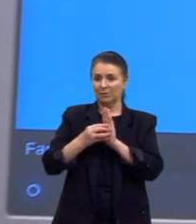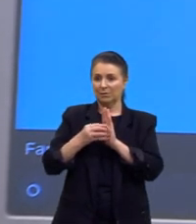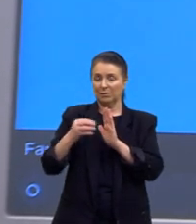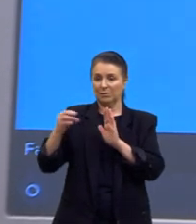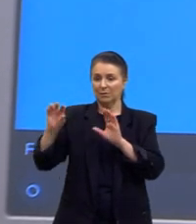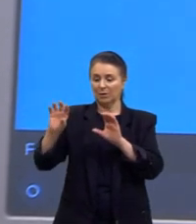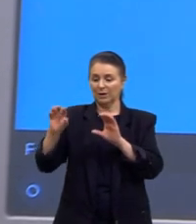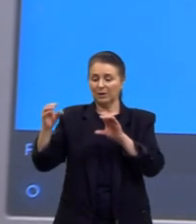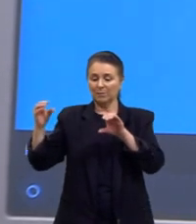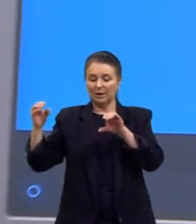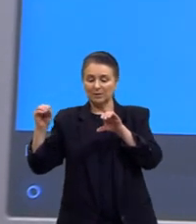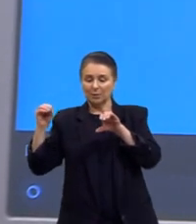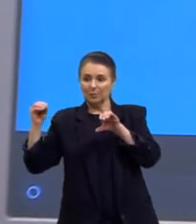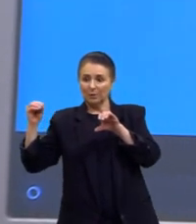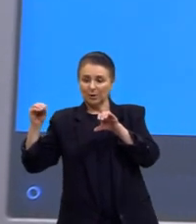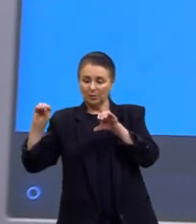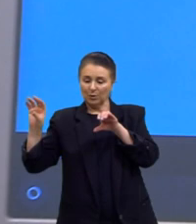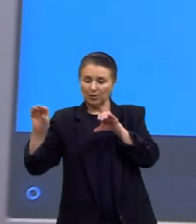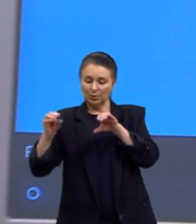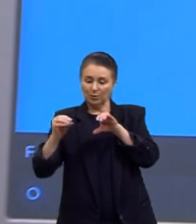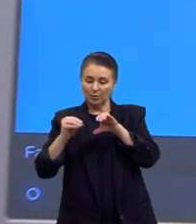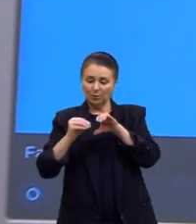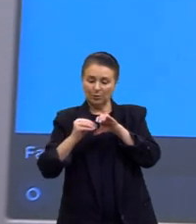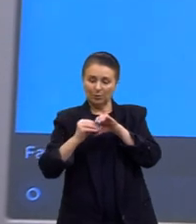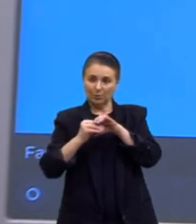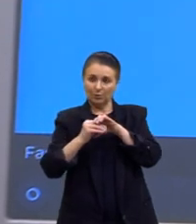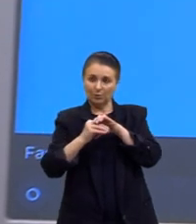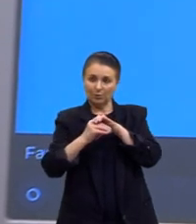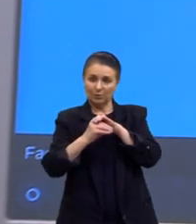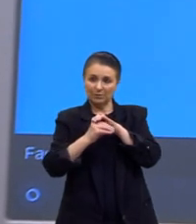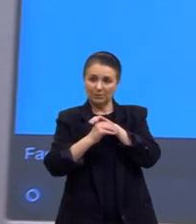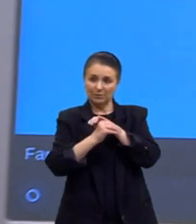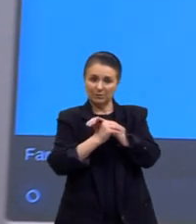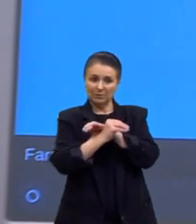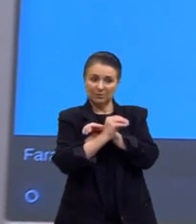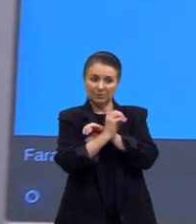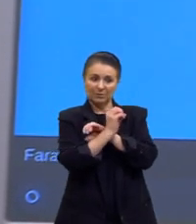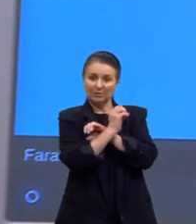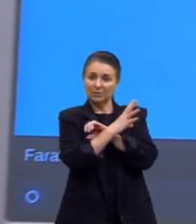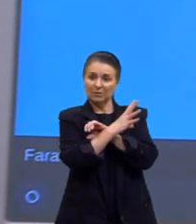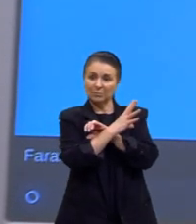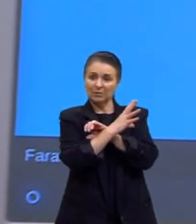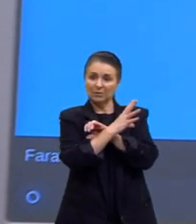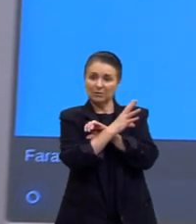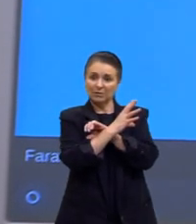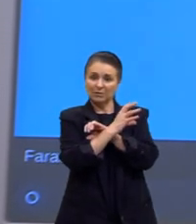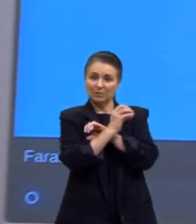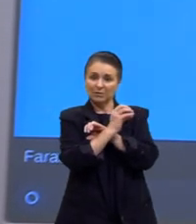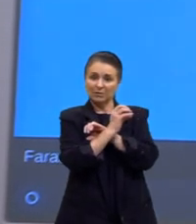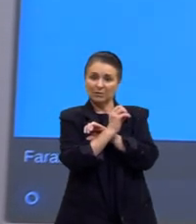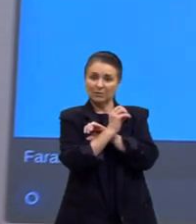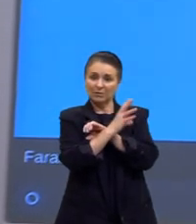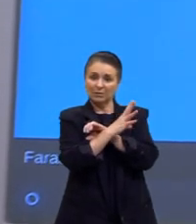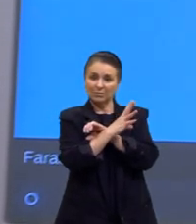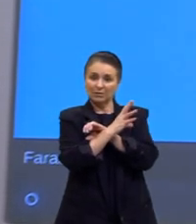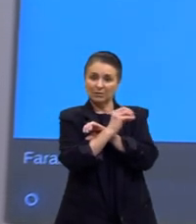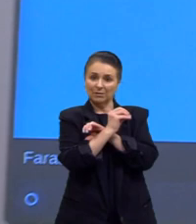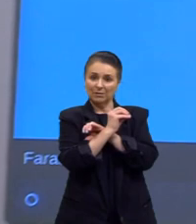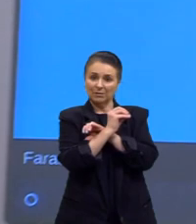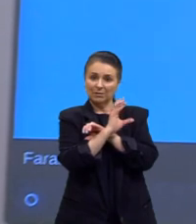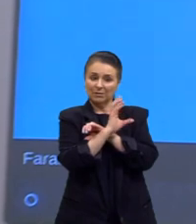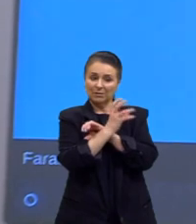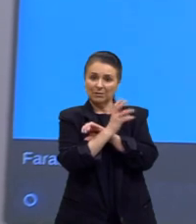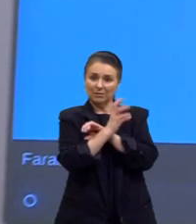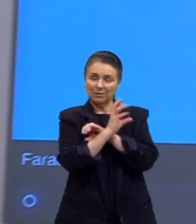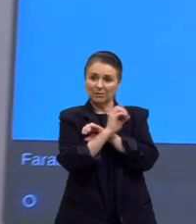esse solenoide, o que que acontece? Ó, a minha lâmpada, ela acende, vejam, e olha o que